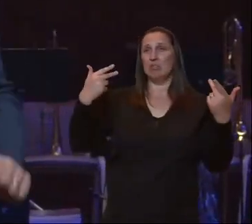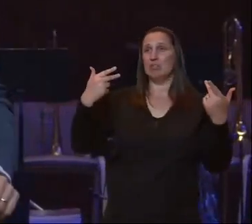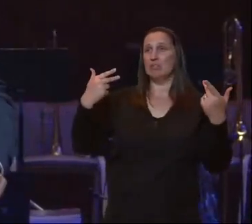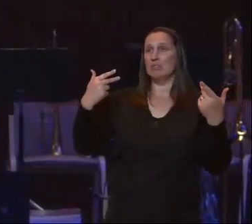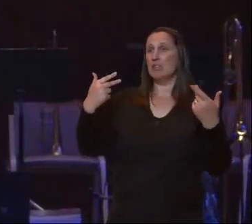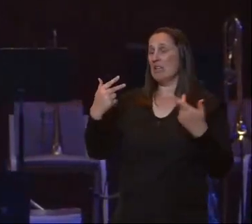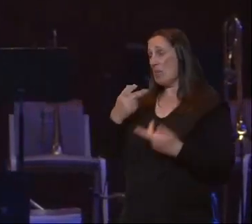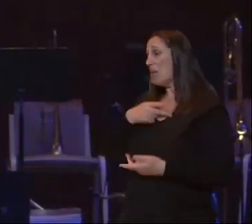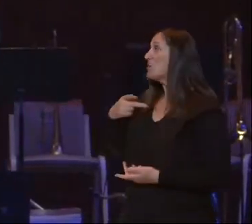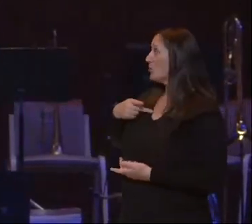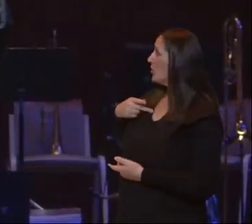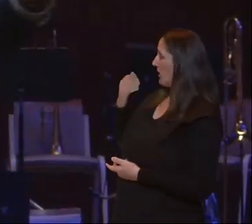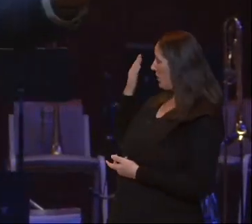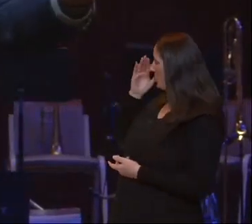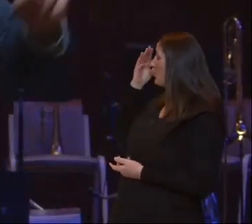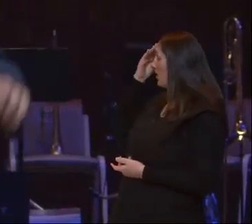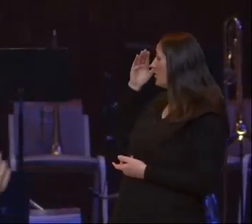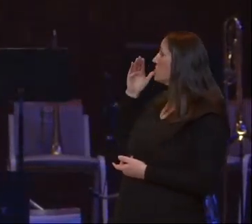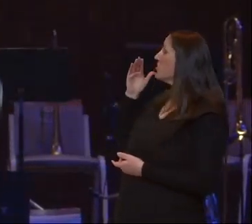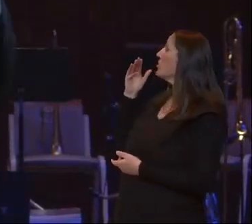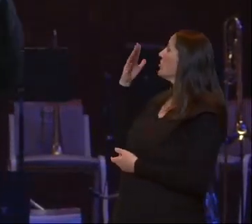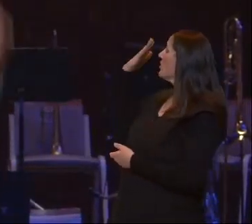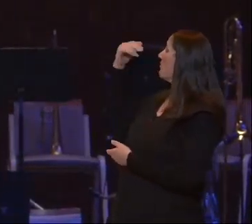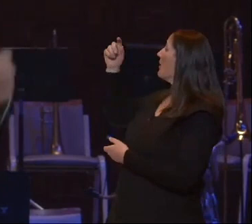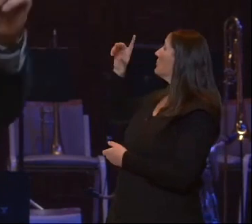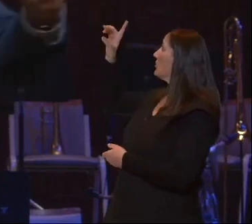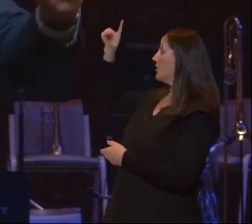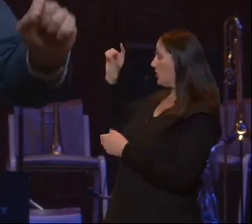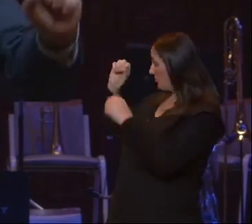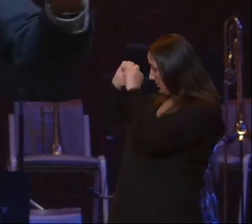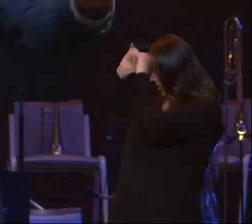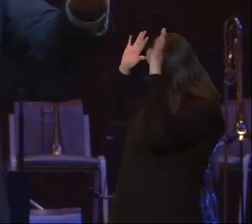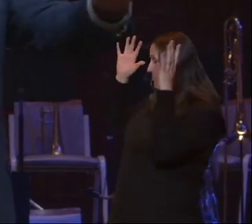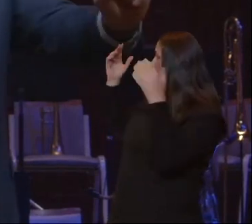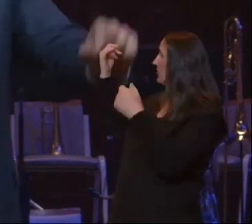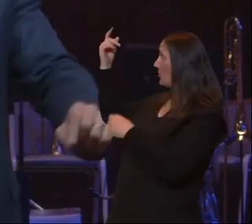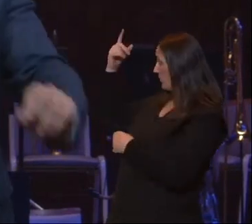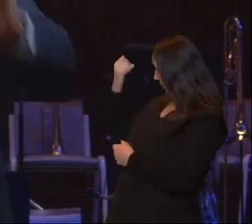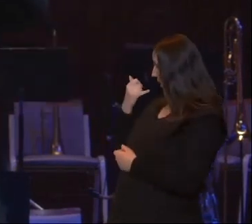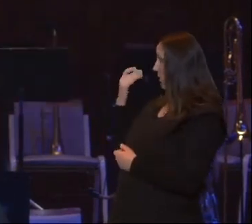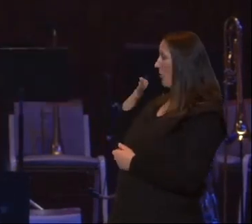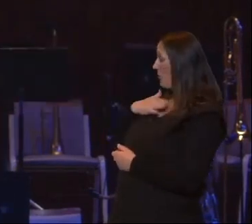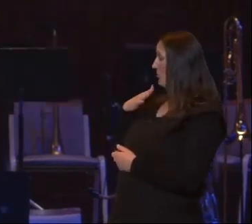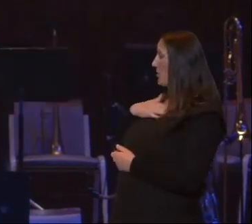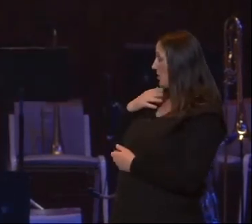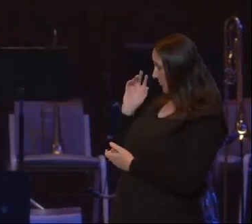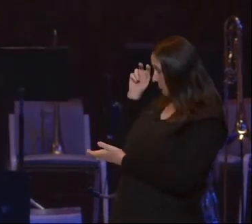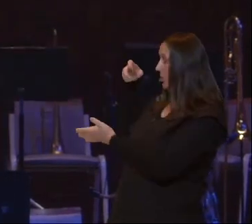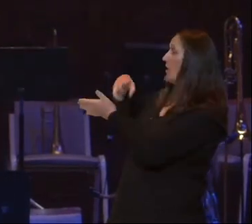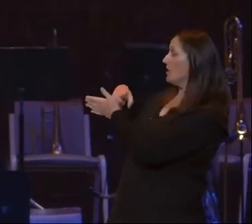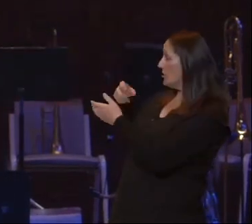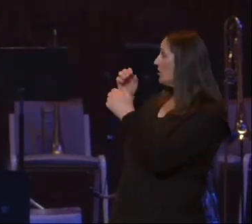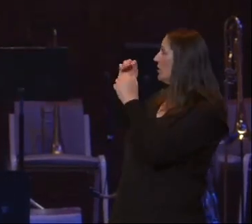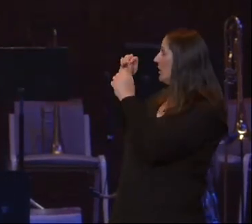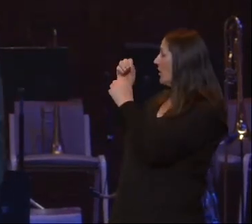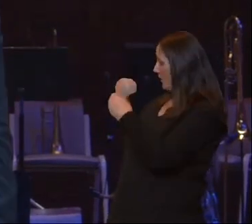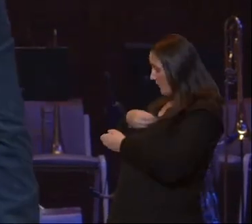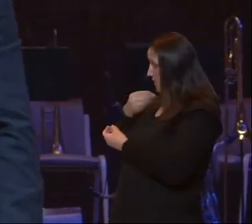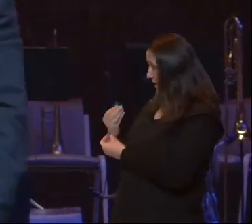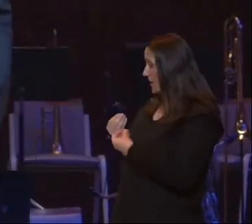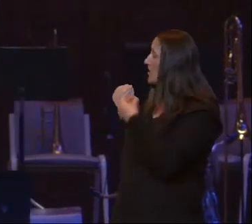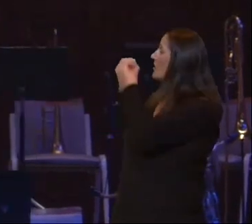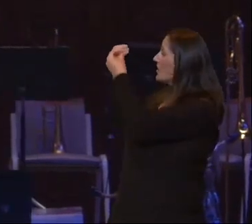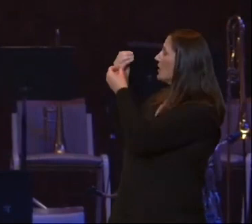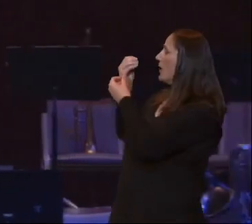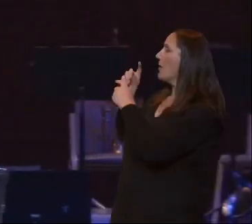chamado de Deus, eu estava no culto, eu entendi claramente, Deus falou comigo e eu me rendi, eu entreguei a minha vida para